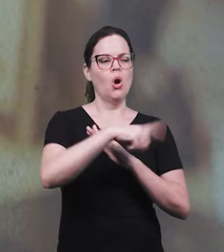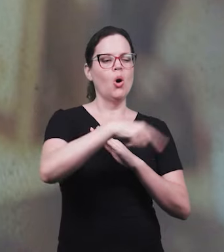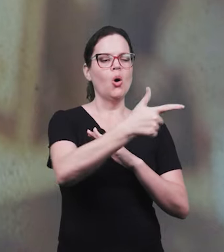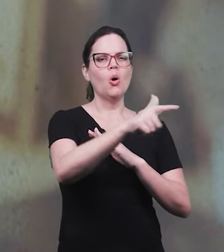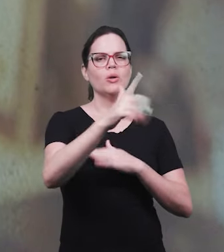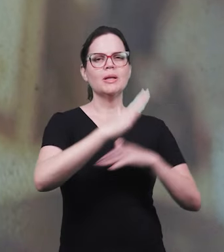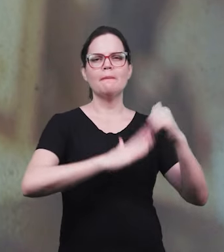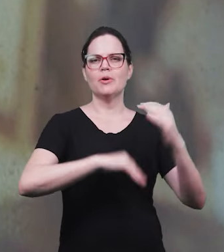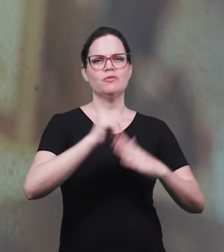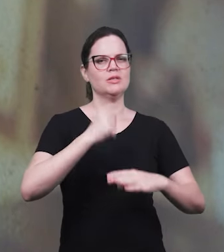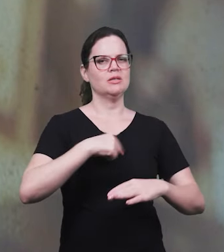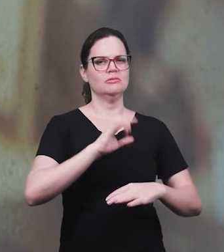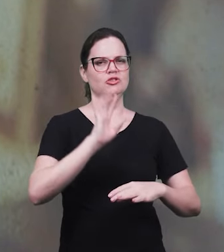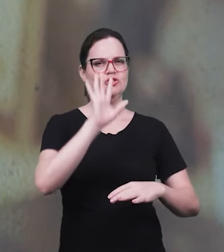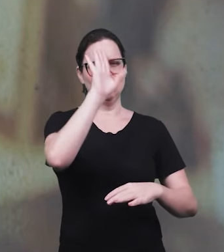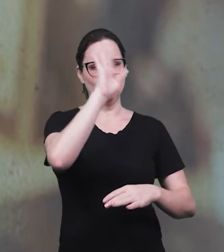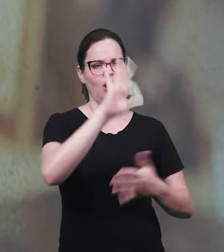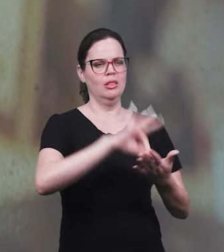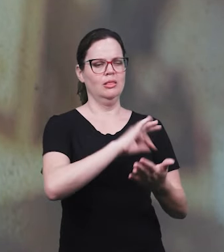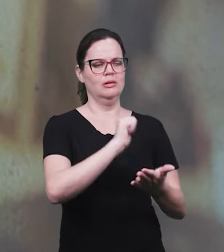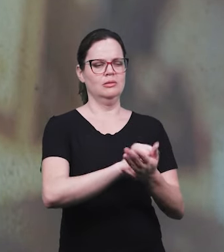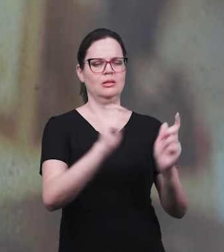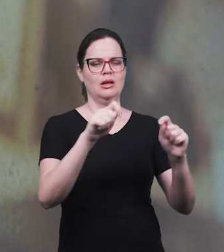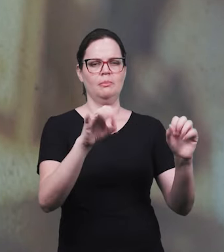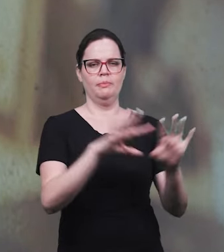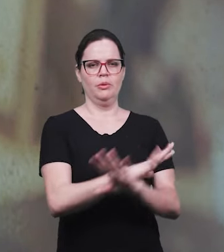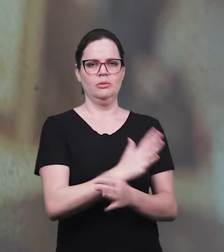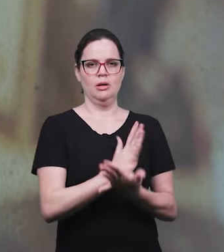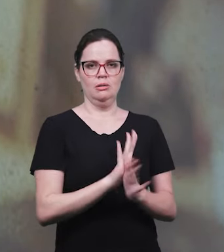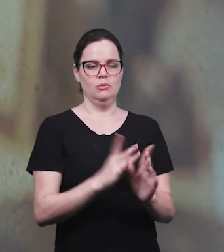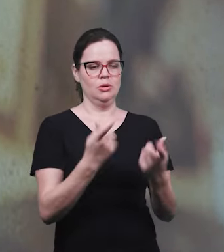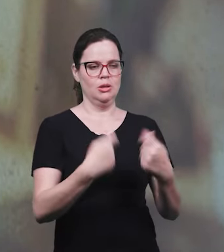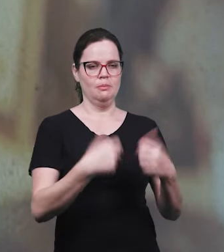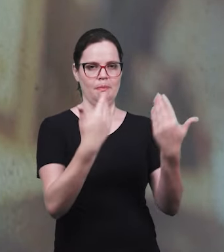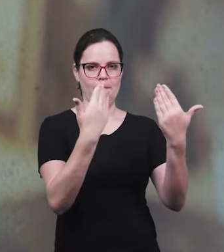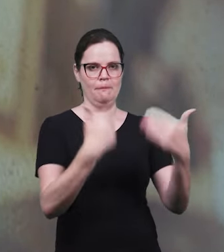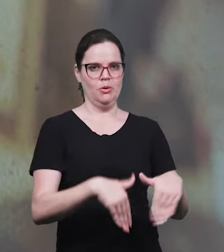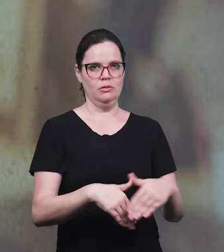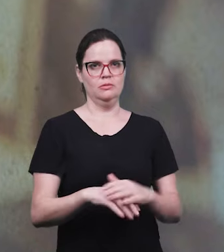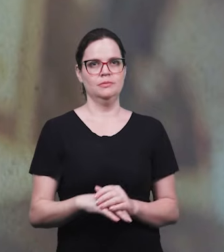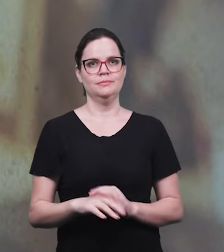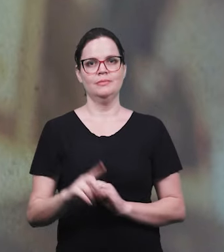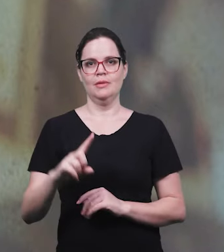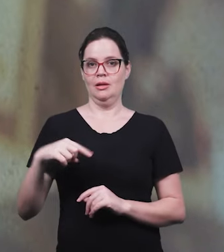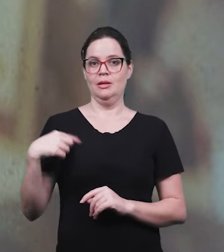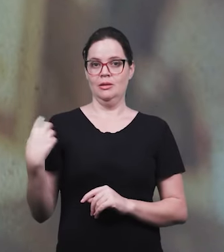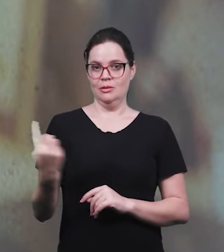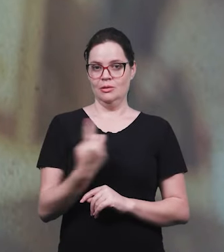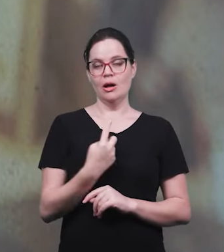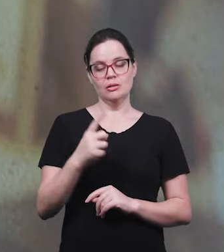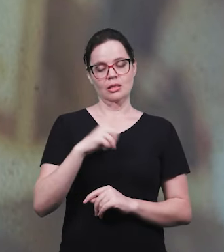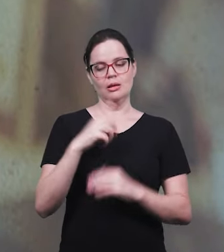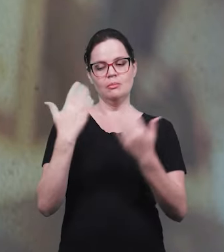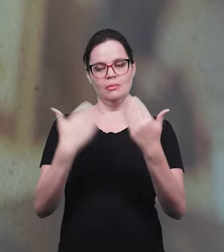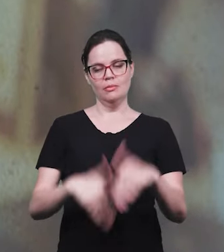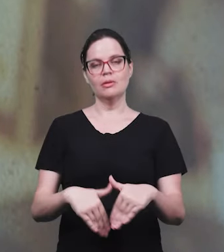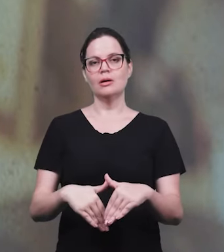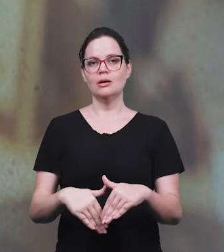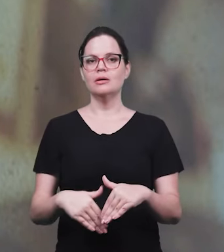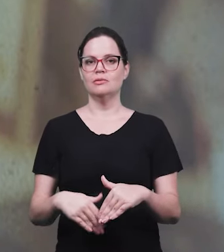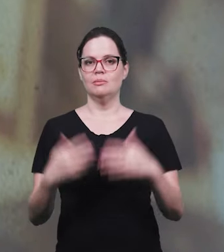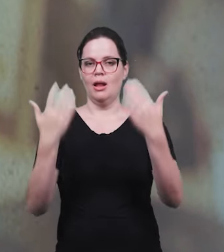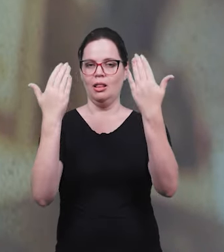seus conhecimentos básicos eles são avaliados. Nós não somos antigos, mas na nossa época